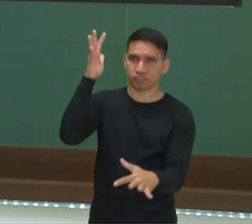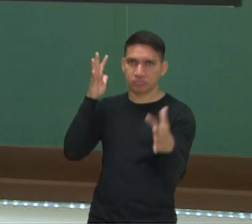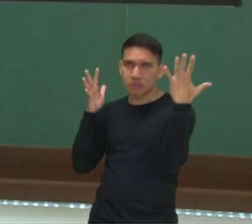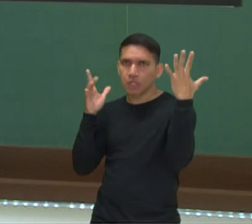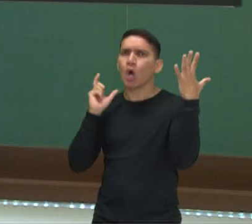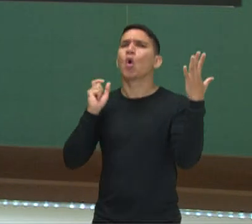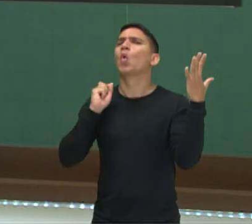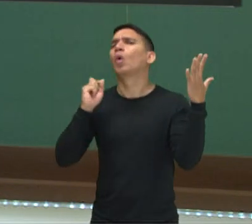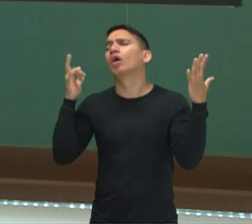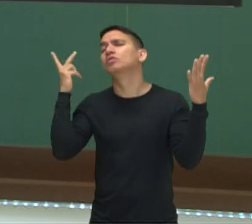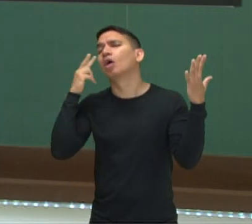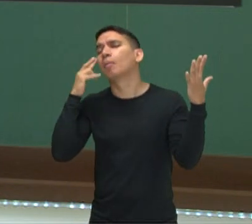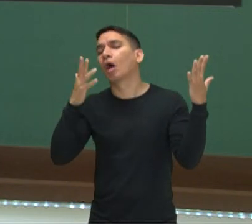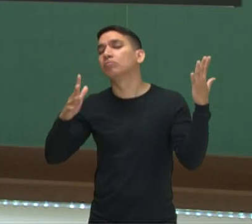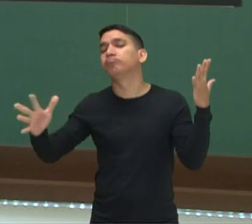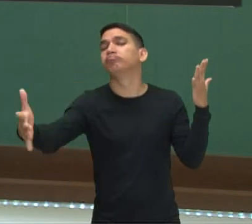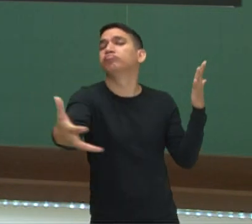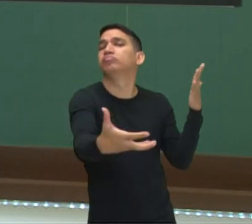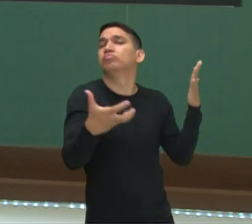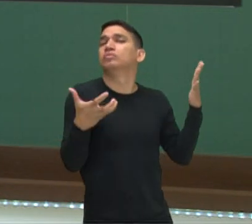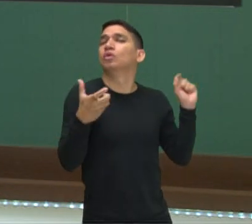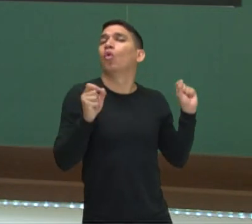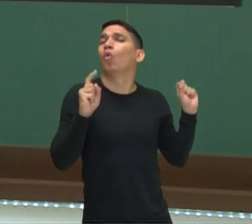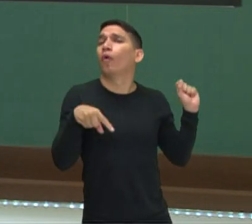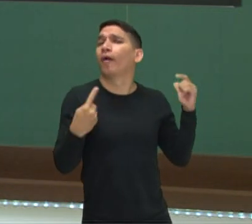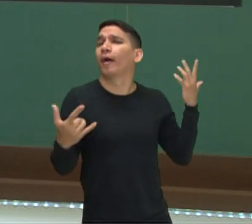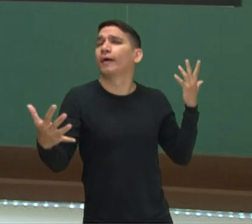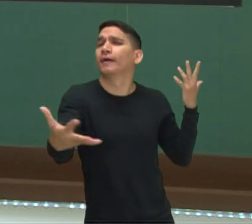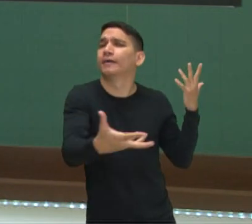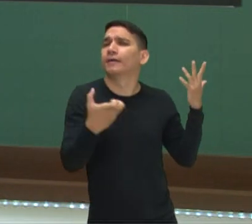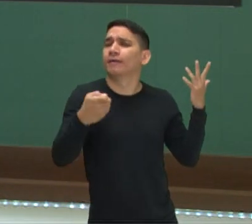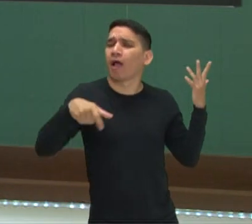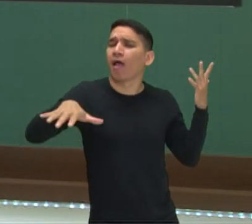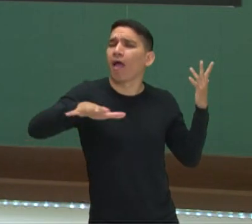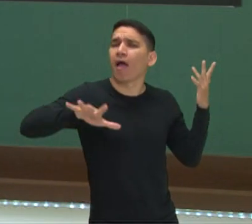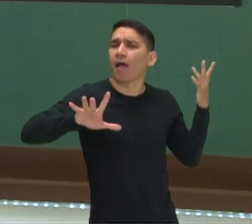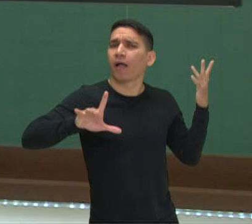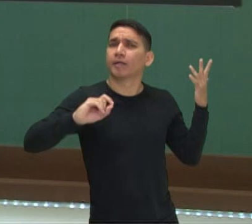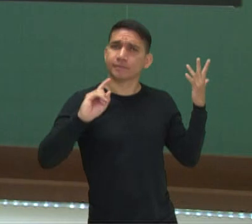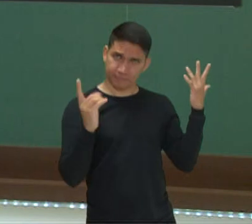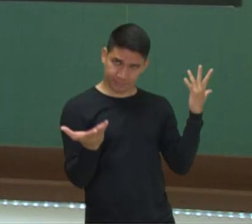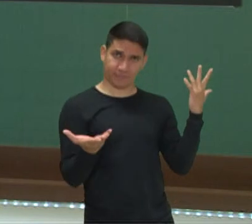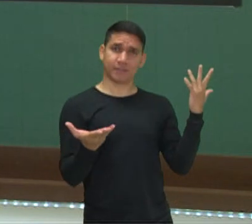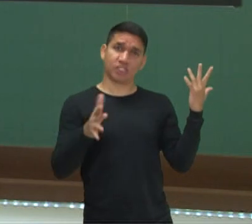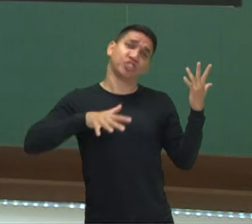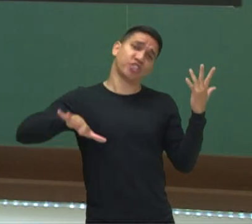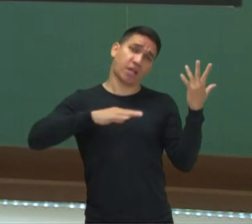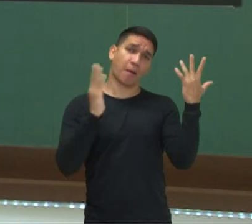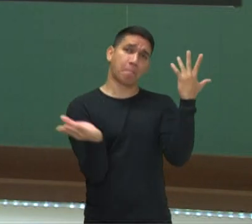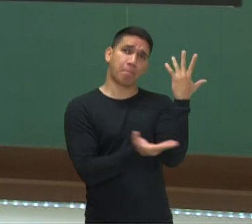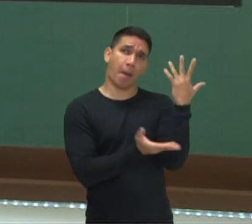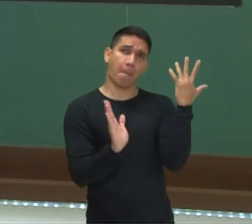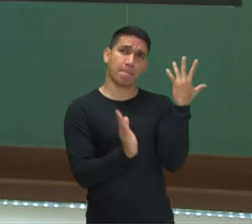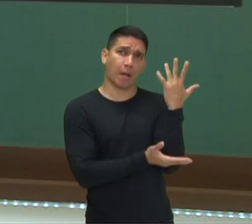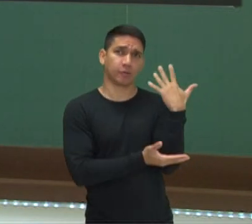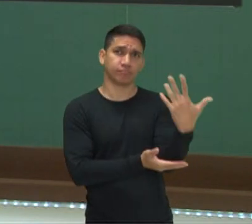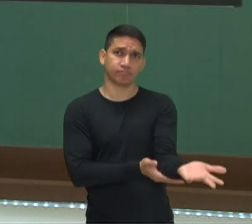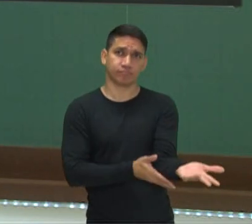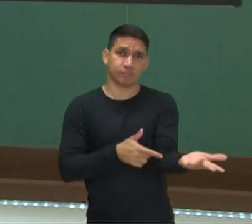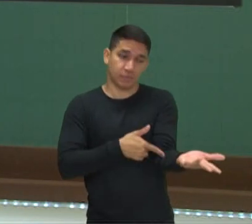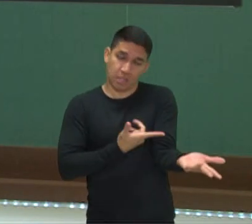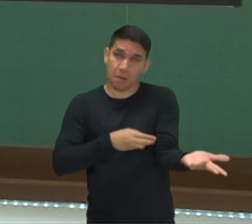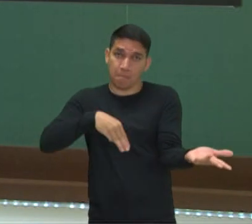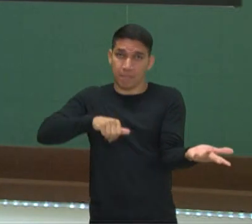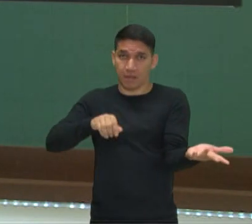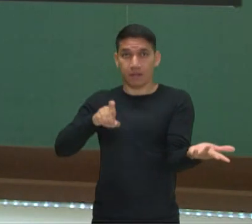que de modo geral pode ser retirado e é retirado desta porção? De modo geral, a madeira.